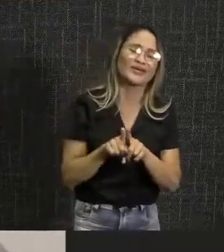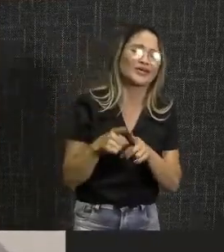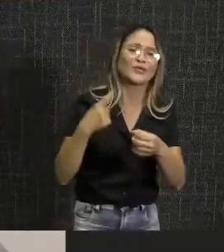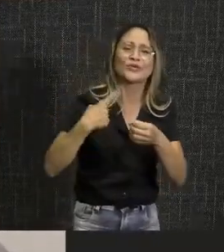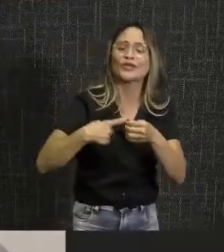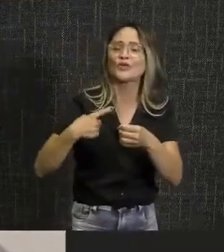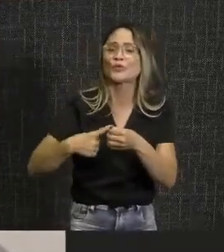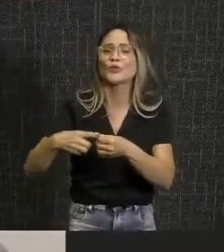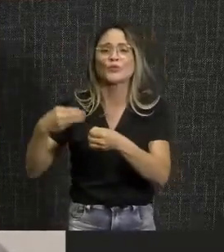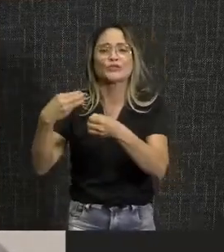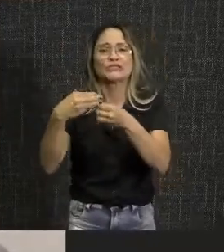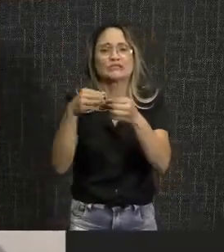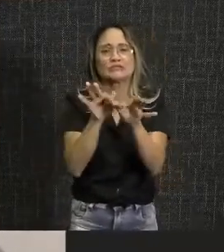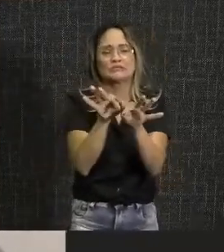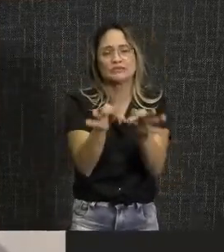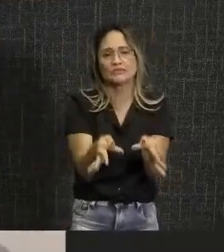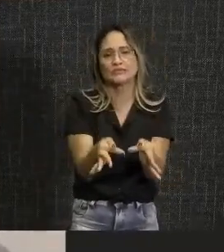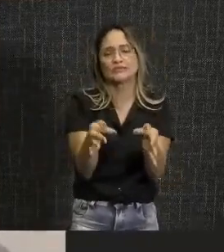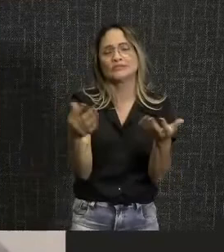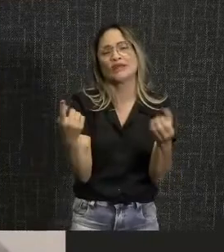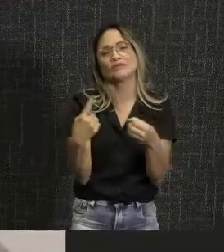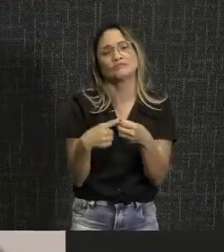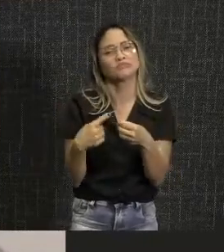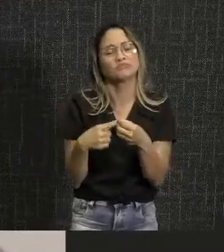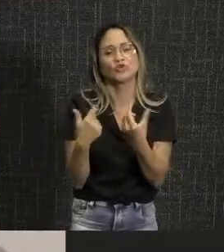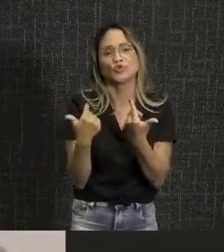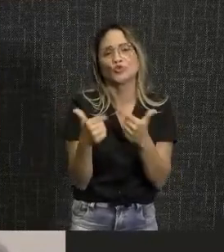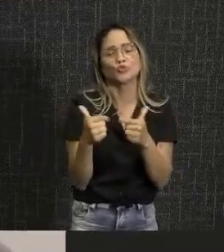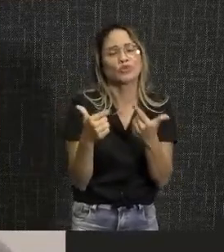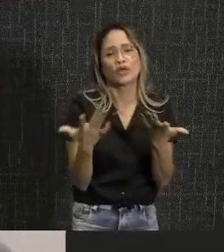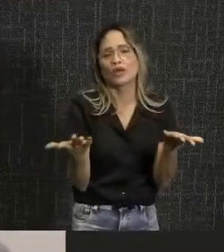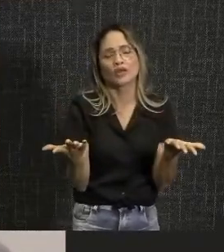em municípios pequenos ali, você não tem indústria,